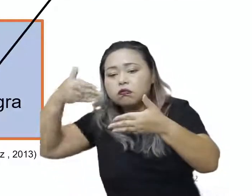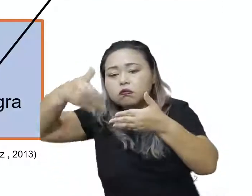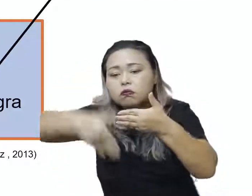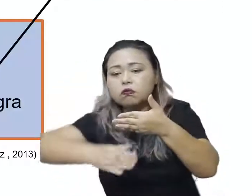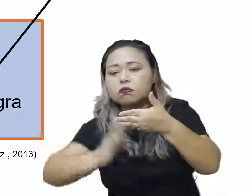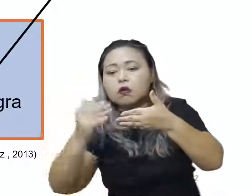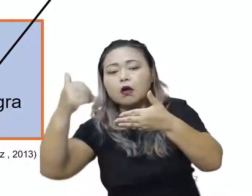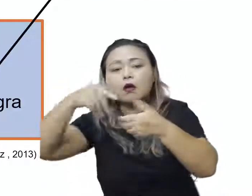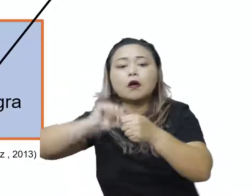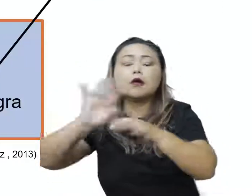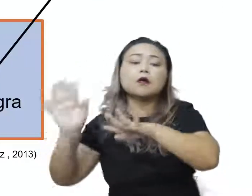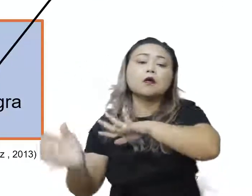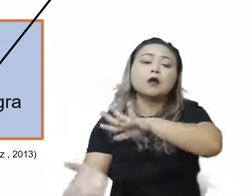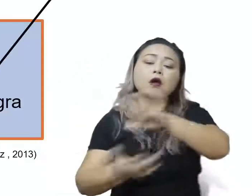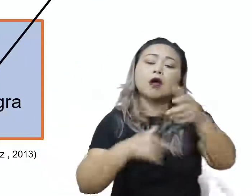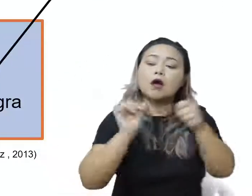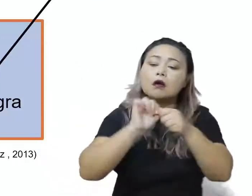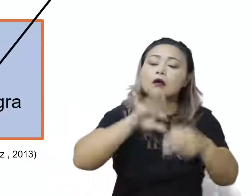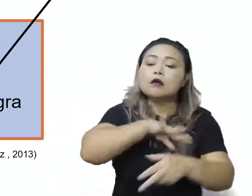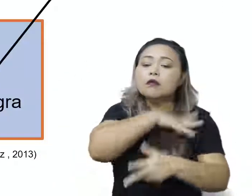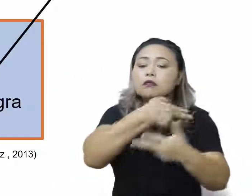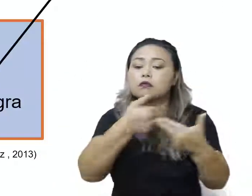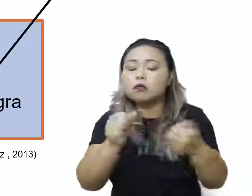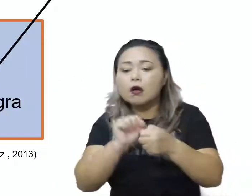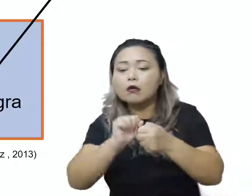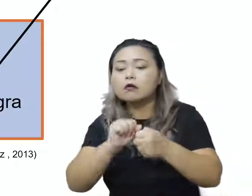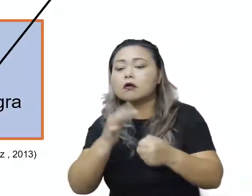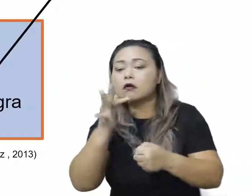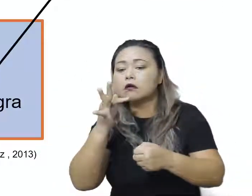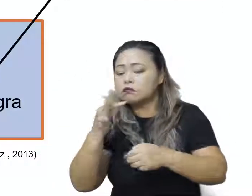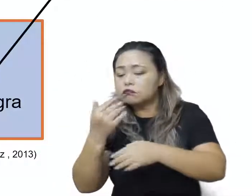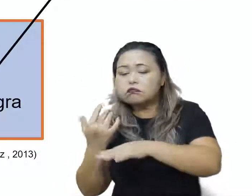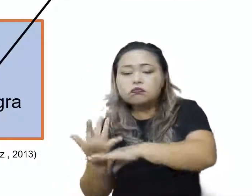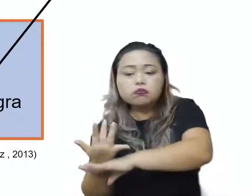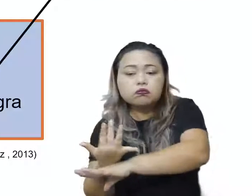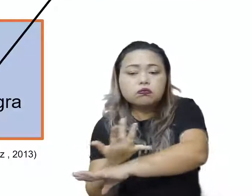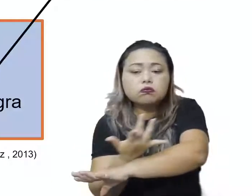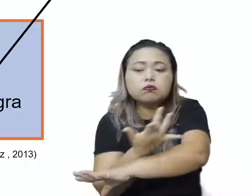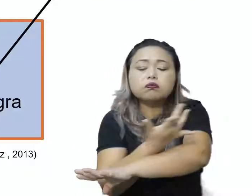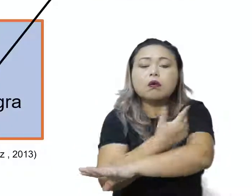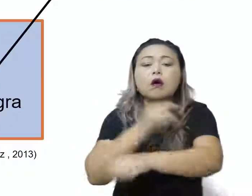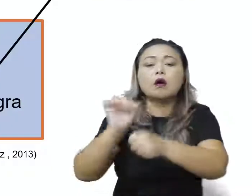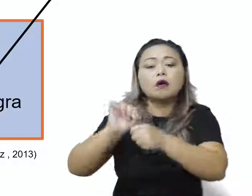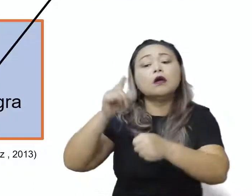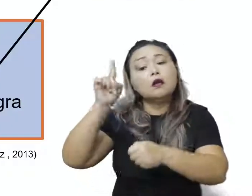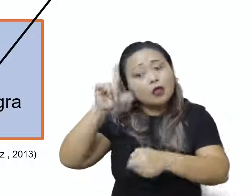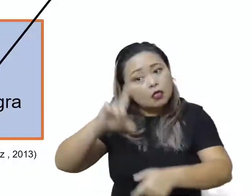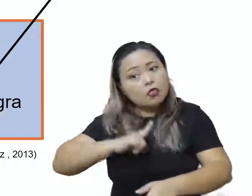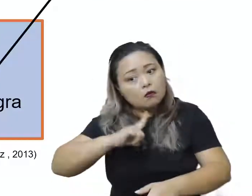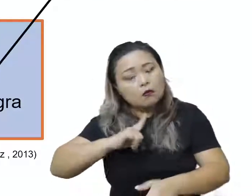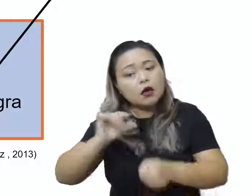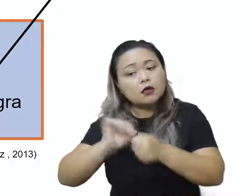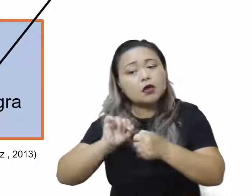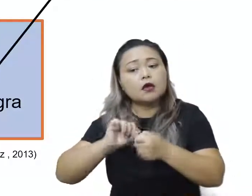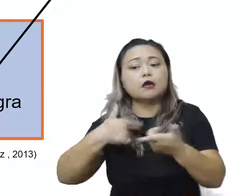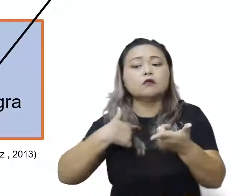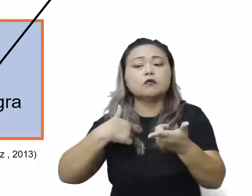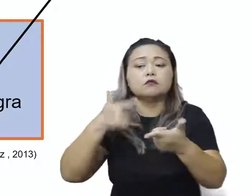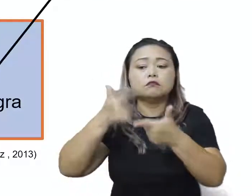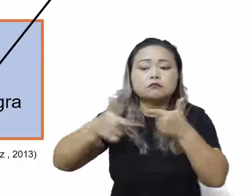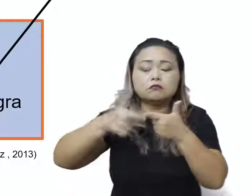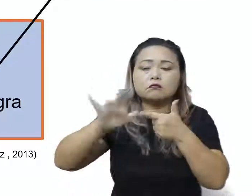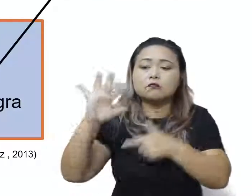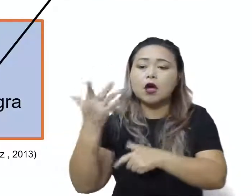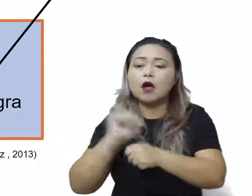Fauna e flora é outro também que sofre com seus impactos ambientais. Nós temos aí os oceanos,